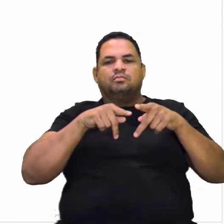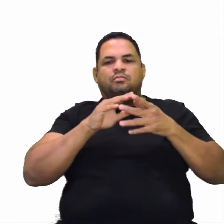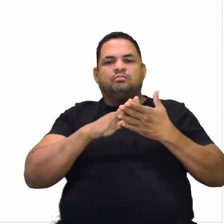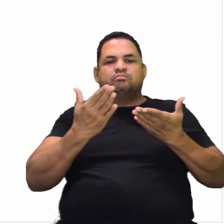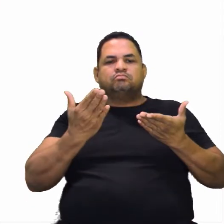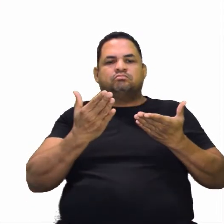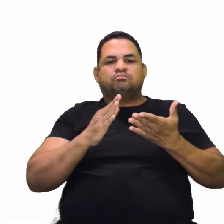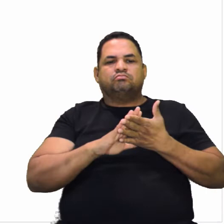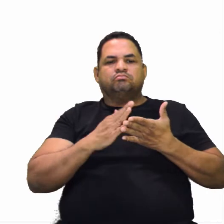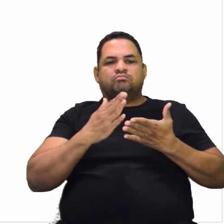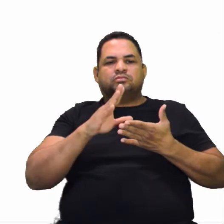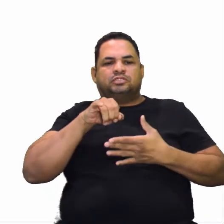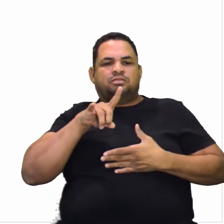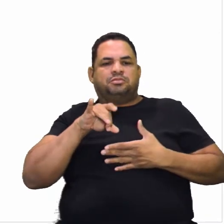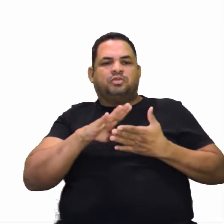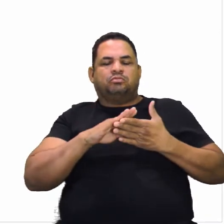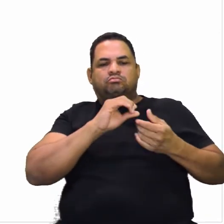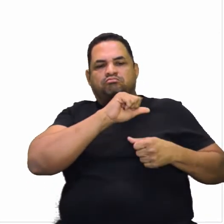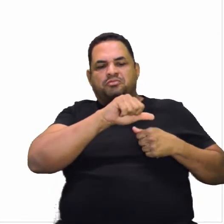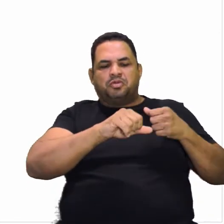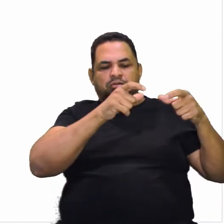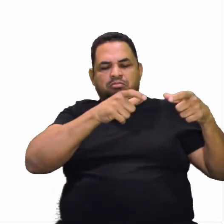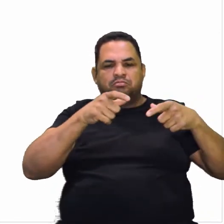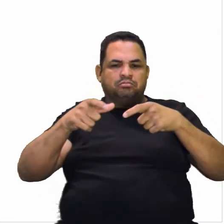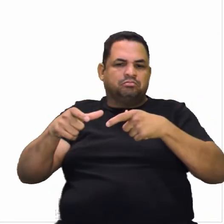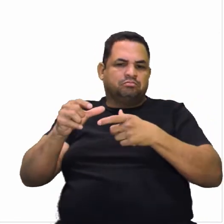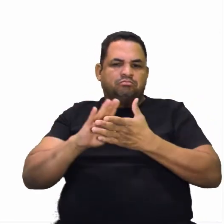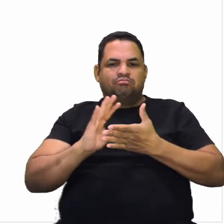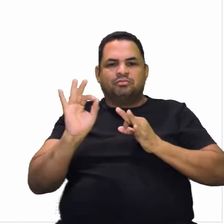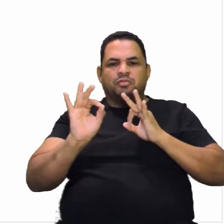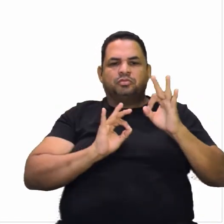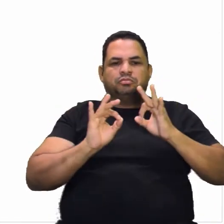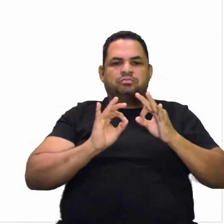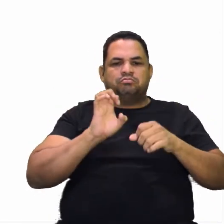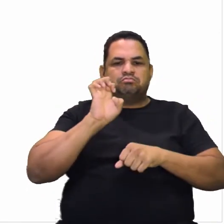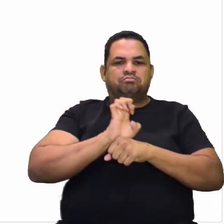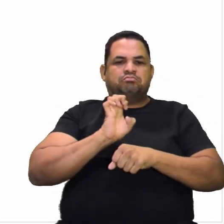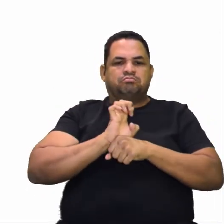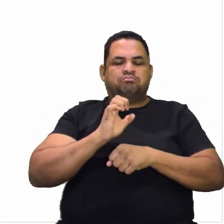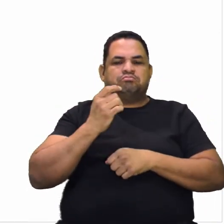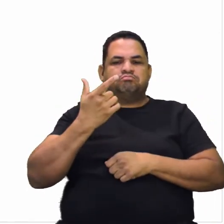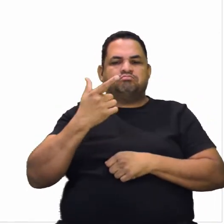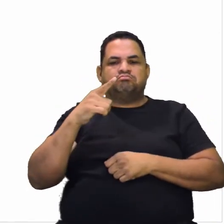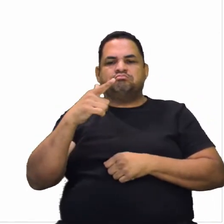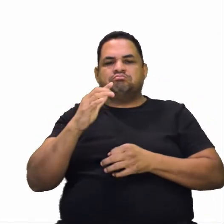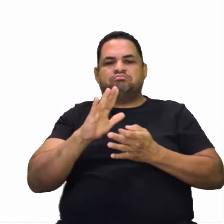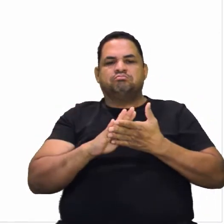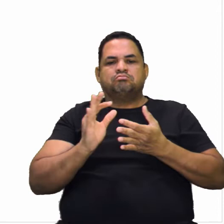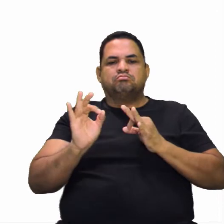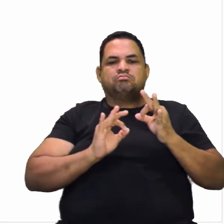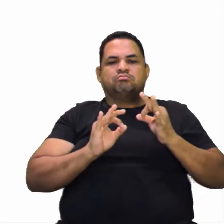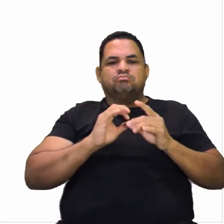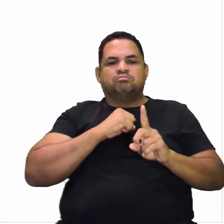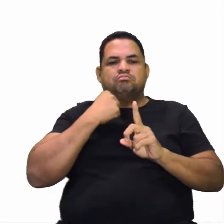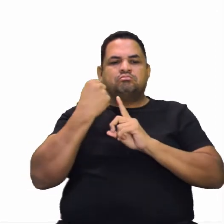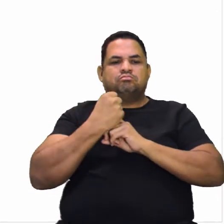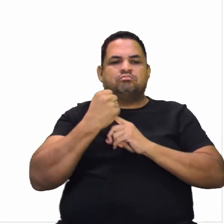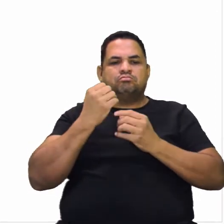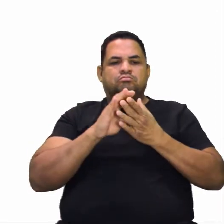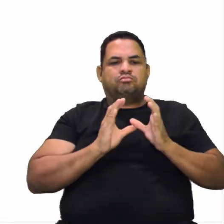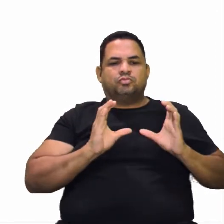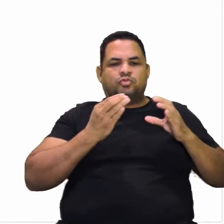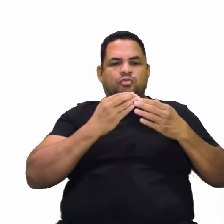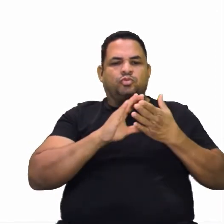pastores seminômades. Não chegaram a construir um estado, não tinha um estado formado, mas organizado socialmente em